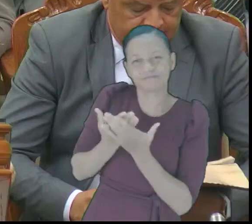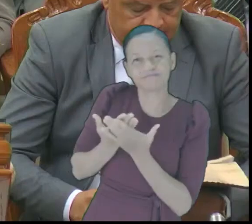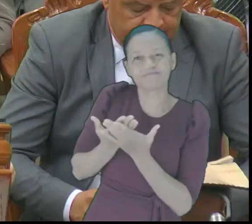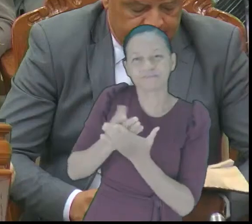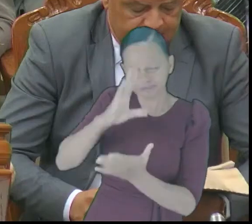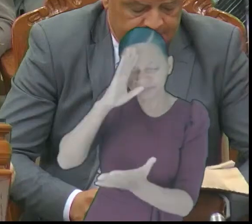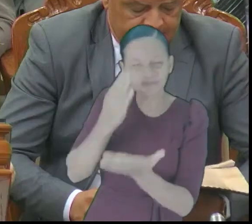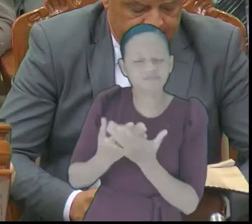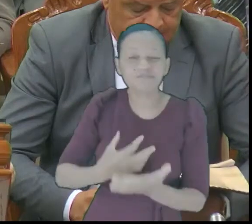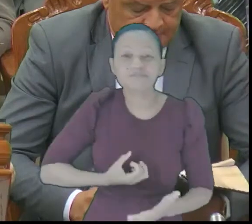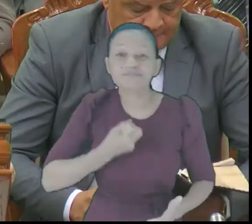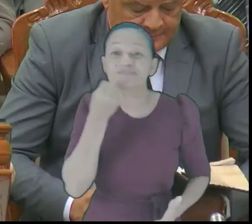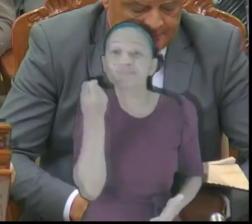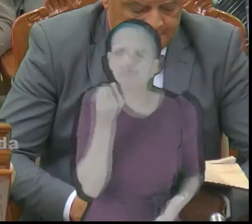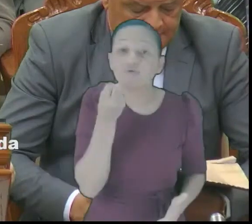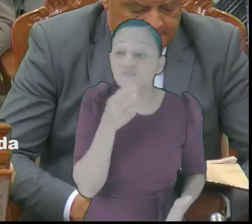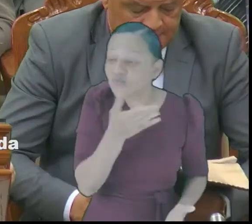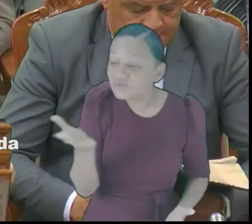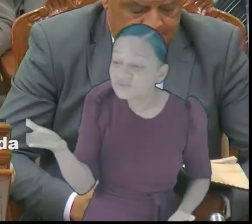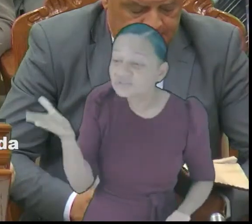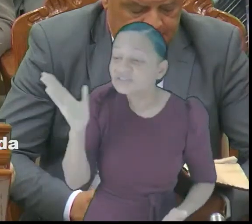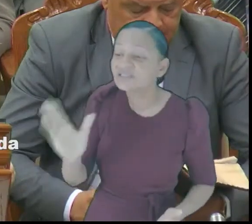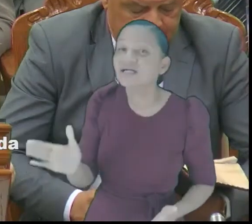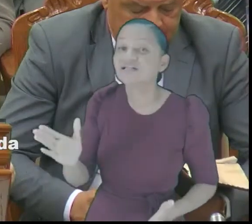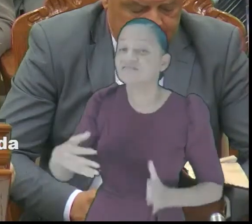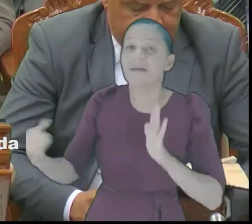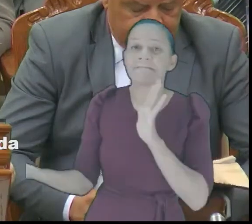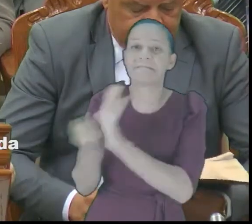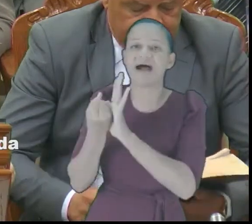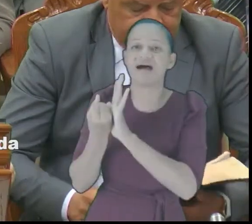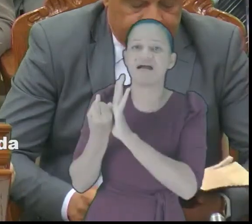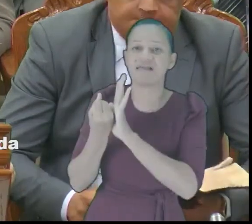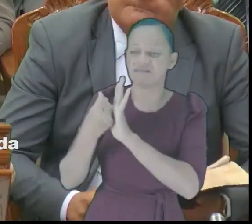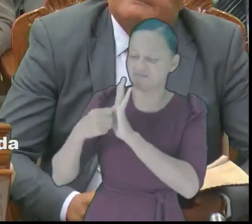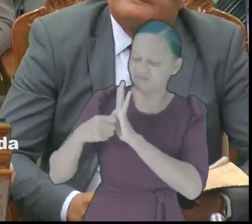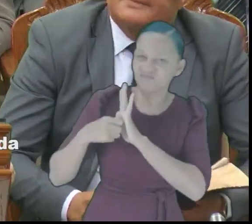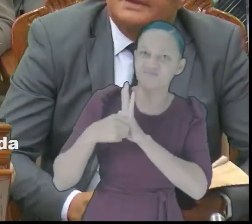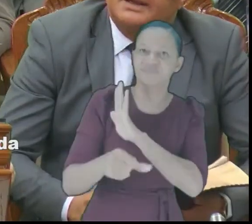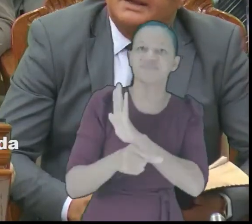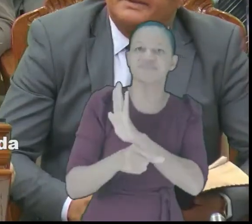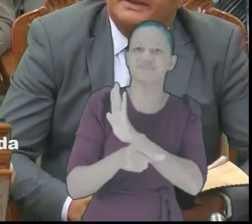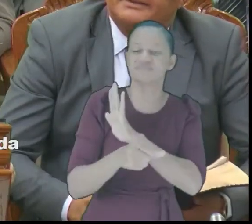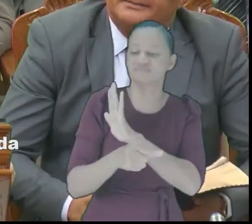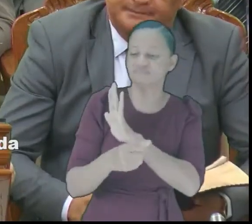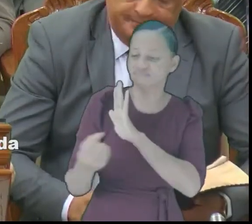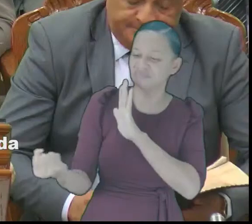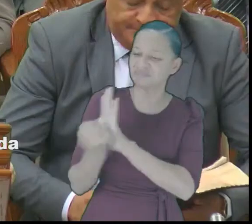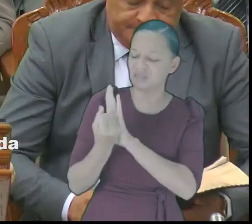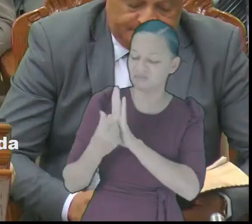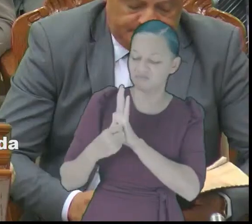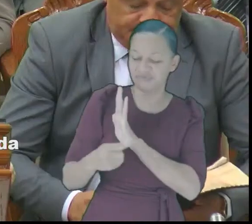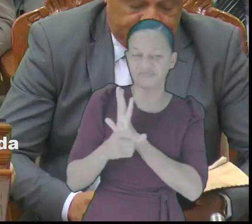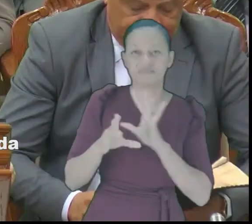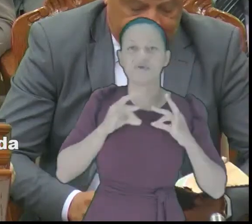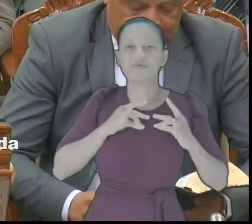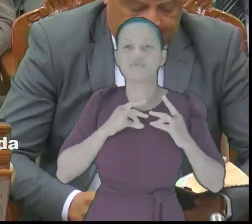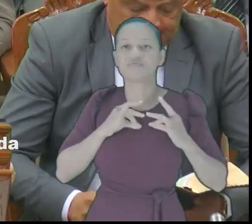que aconteceu? Fostes selados com o Espírito Santo da promessa.